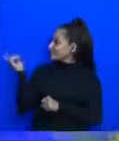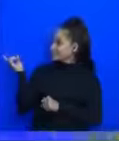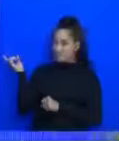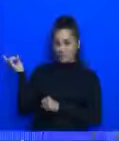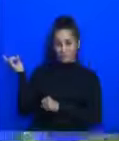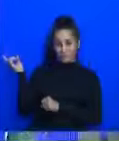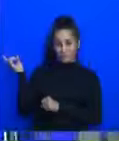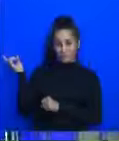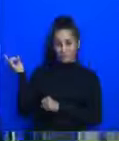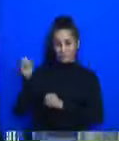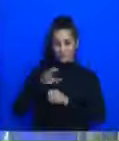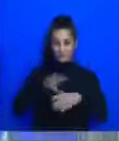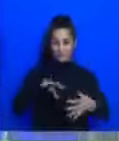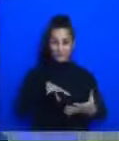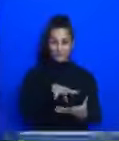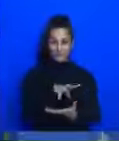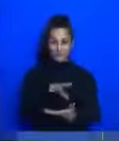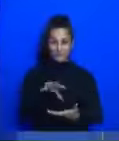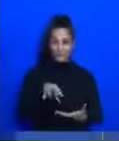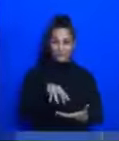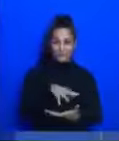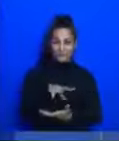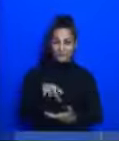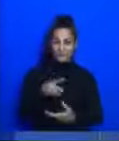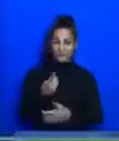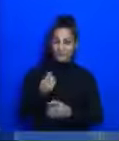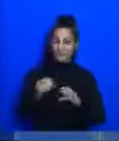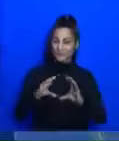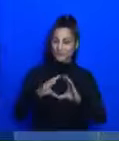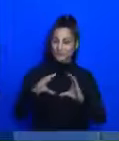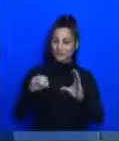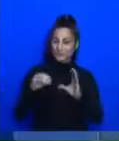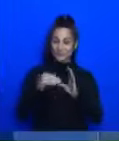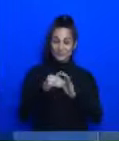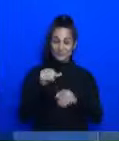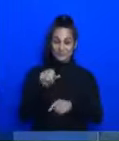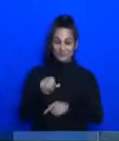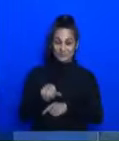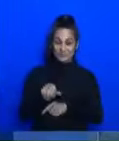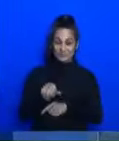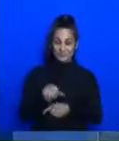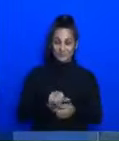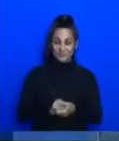valendo. Globo recarregado, embaralhando 10 bolas numeradas de 0 a 9.